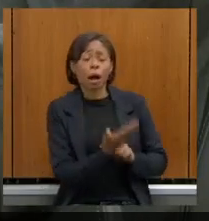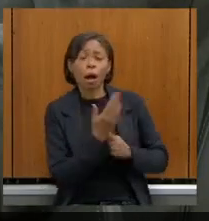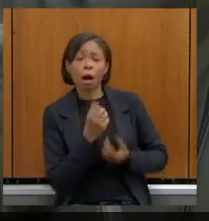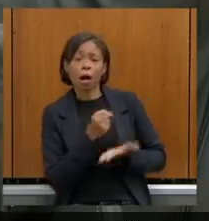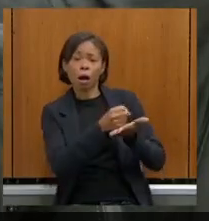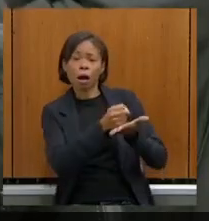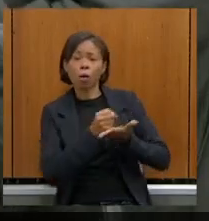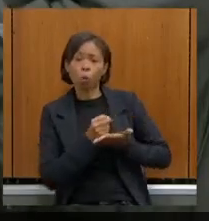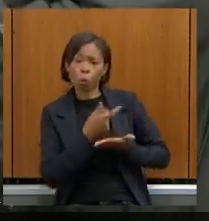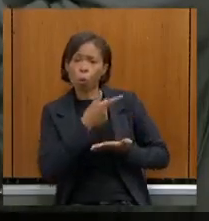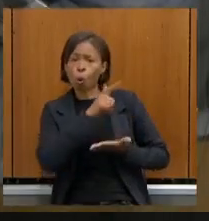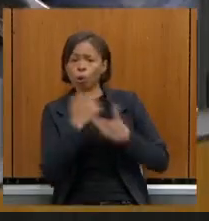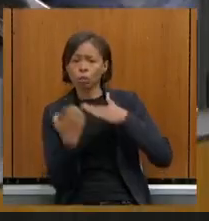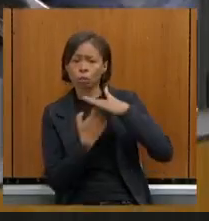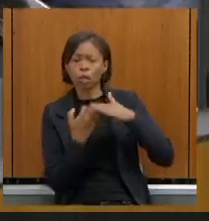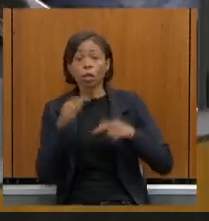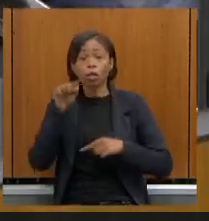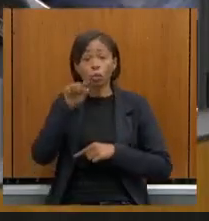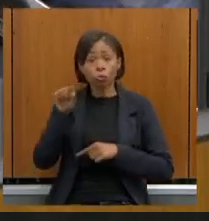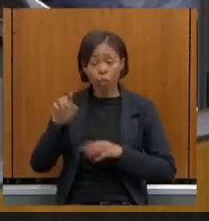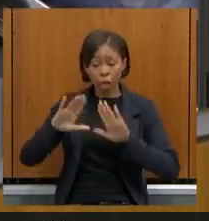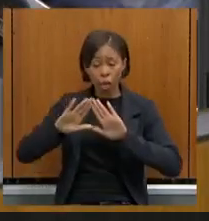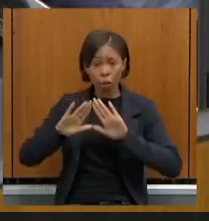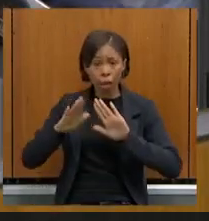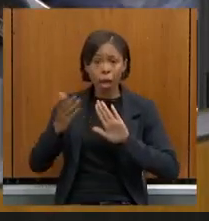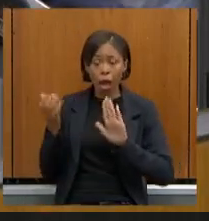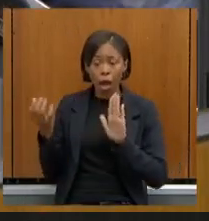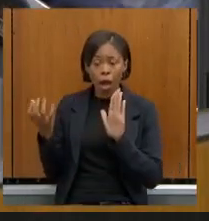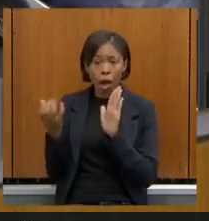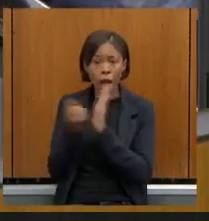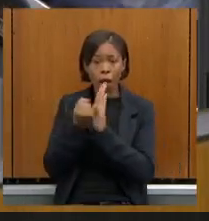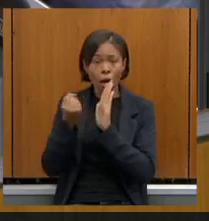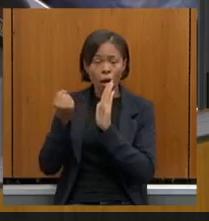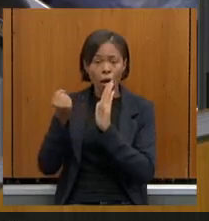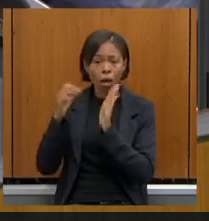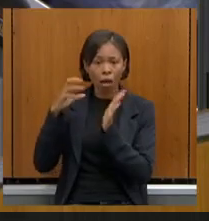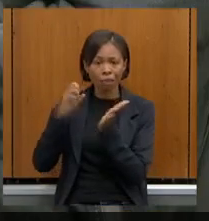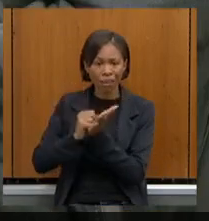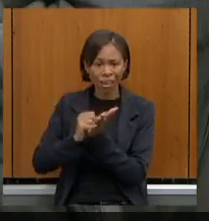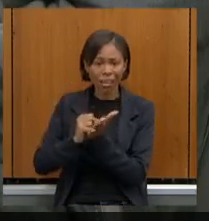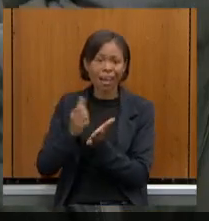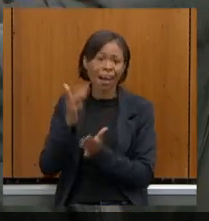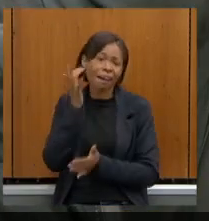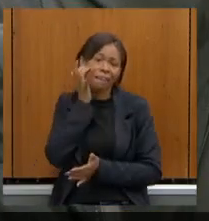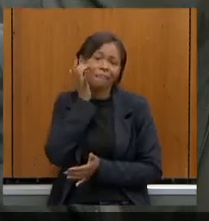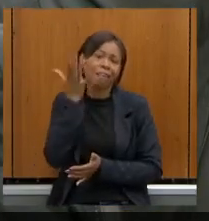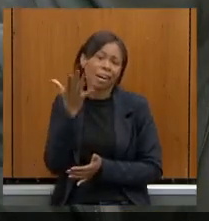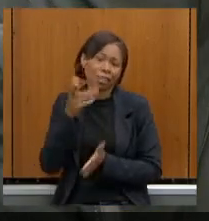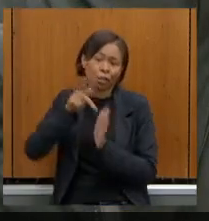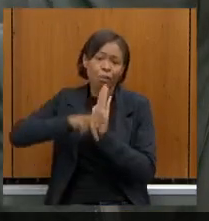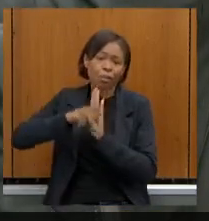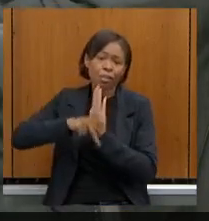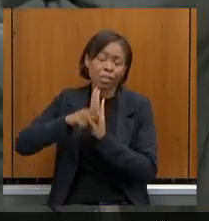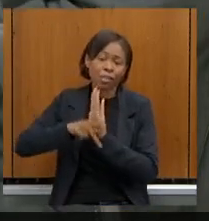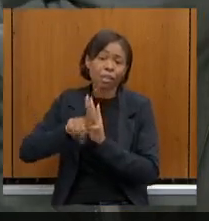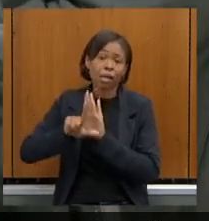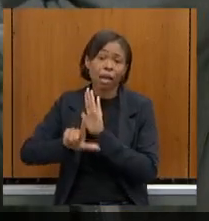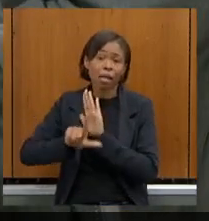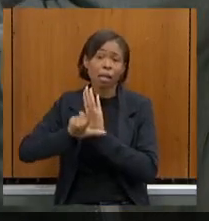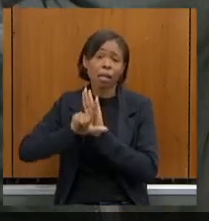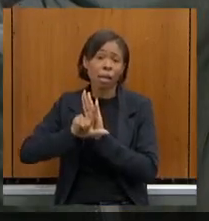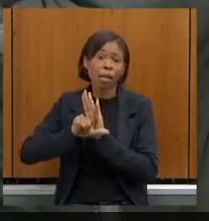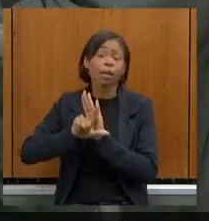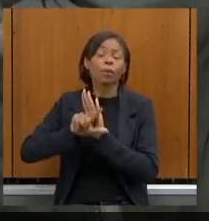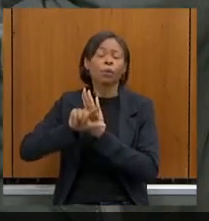tombaram ele aqui aí facilita fazer o projeto Juanet então nós estamos aprovando um projeto pela lei Juanet também para captar